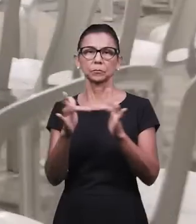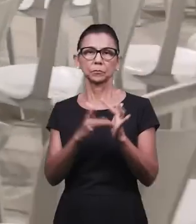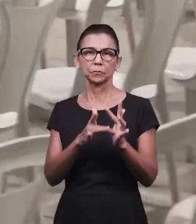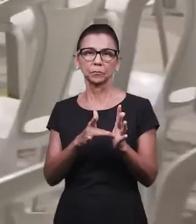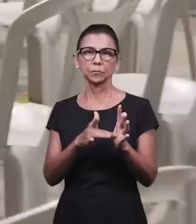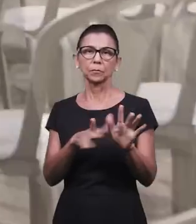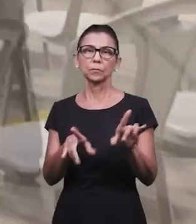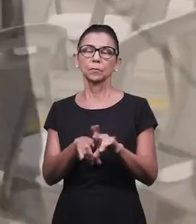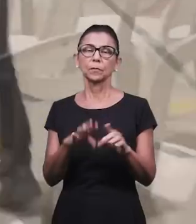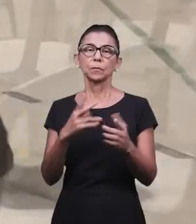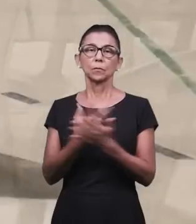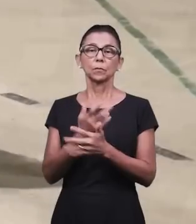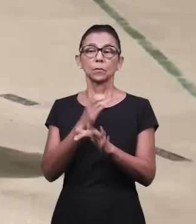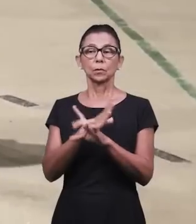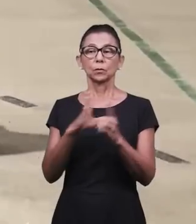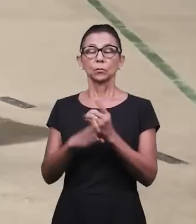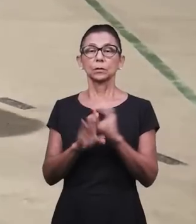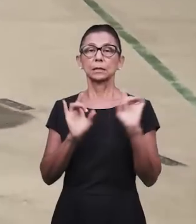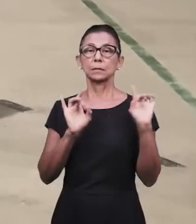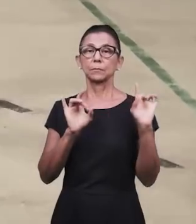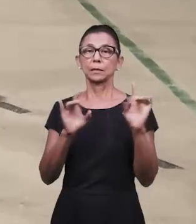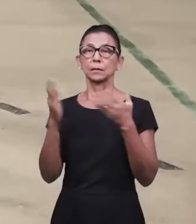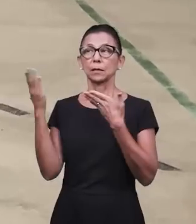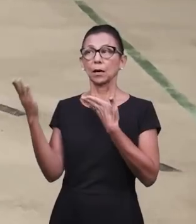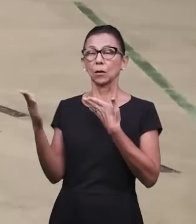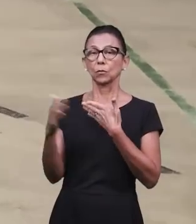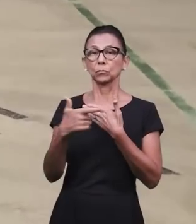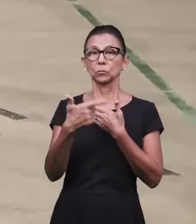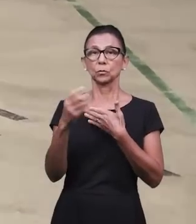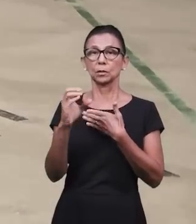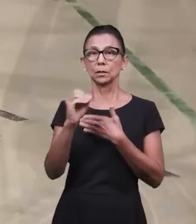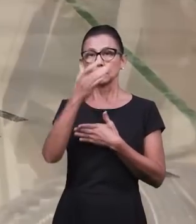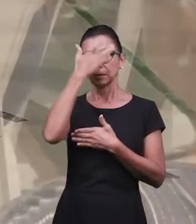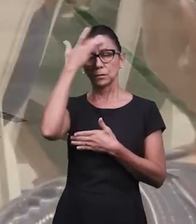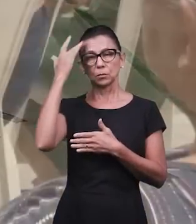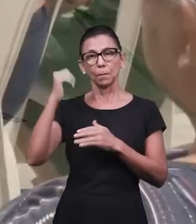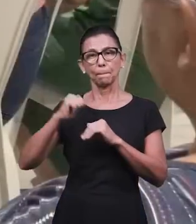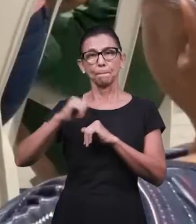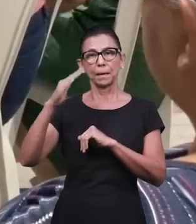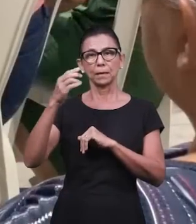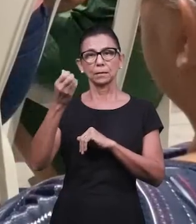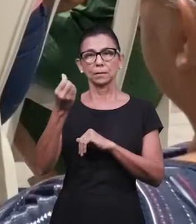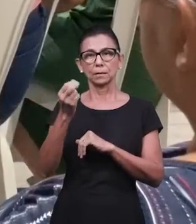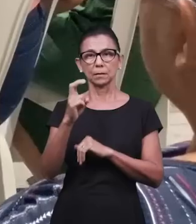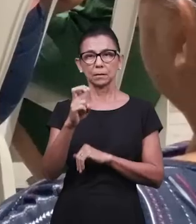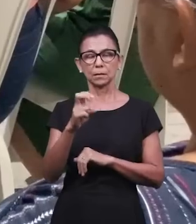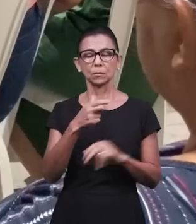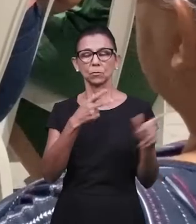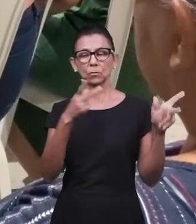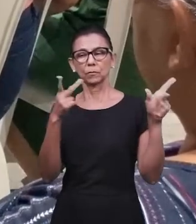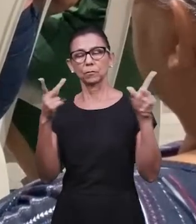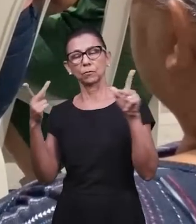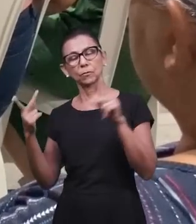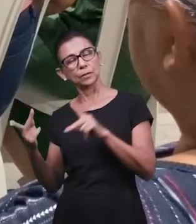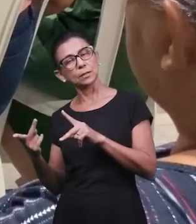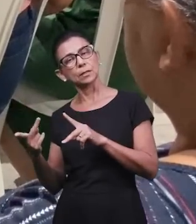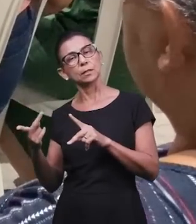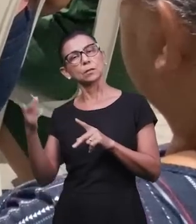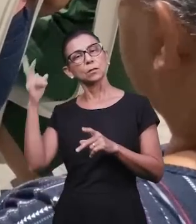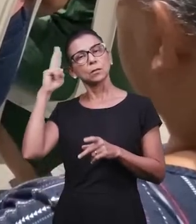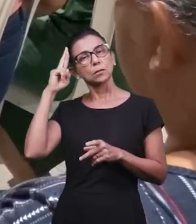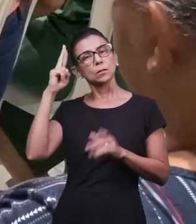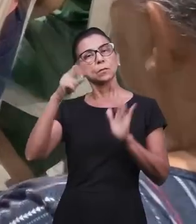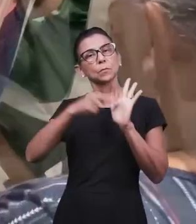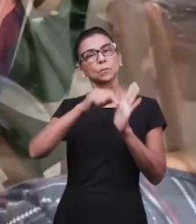dia, aconteceu um culto especial neste ginásio com mais de 200 pessoas, sendo 65 visitantes. E o Senhor deu